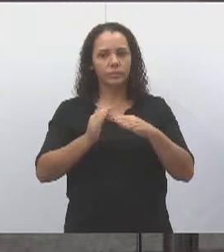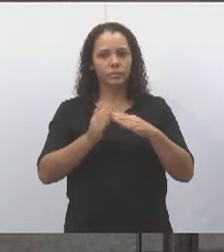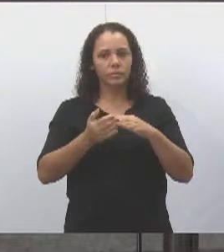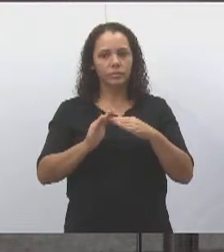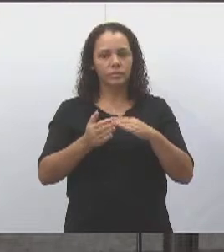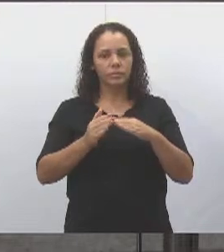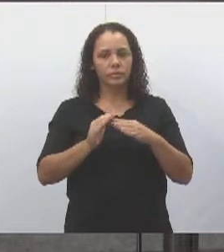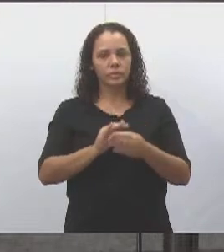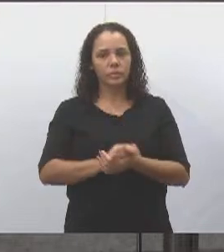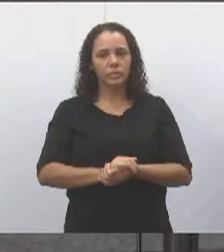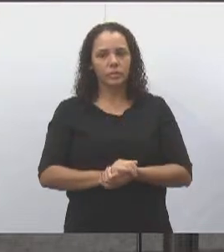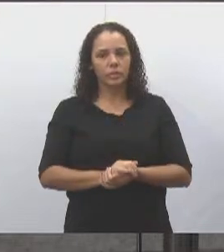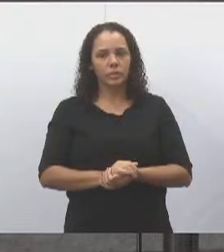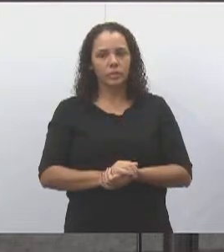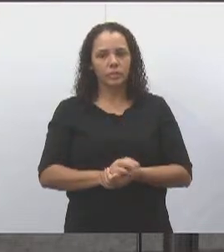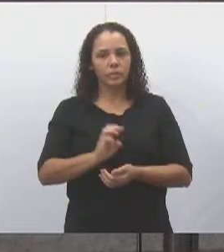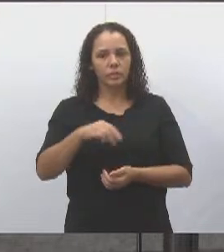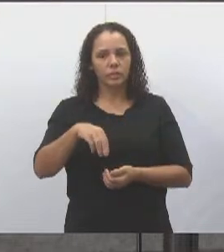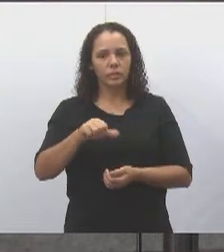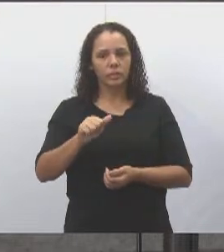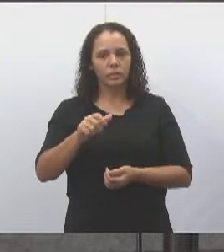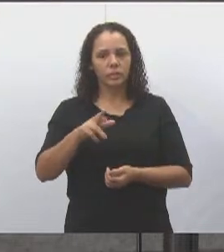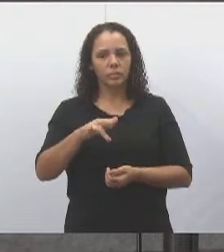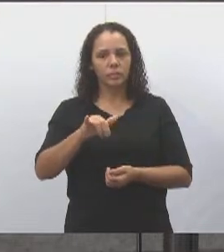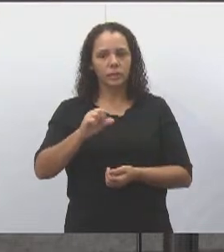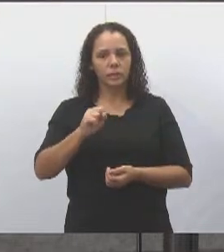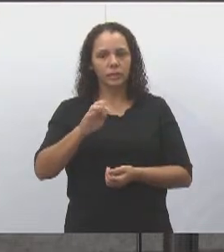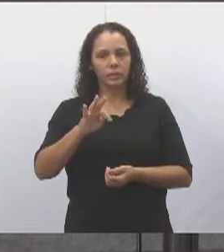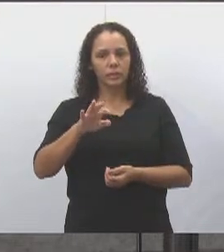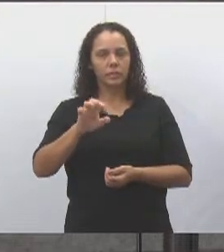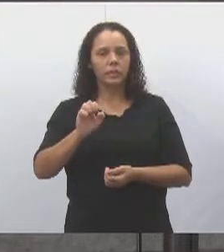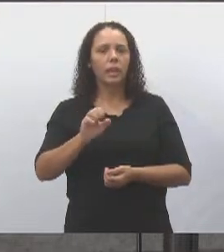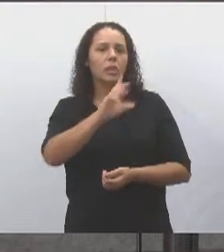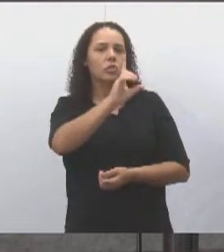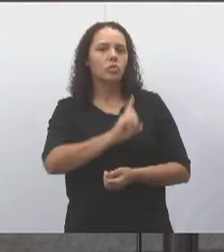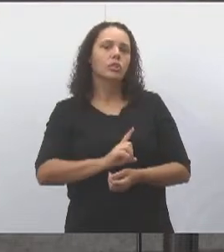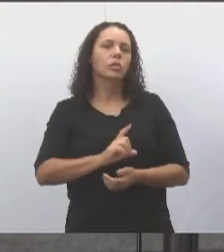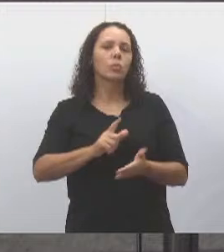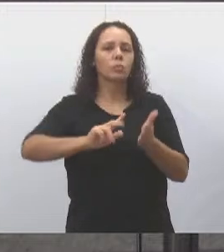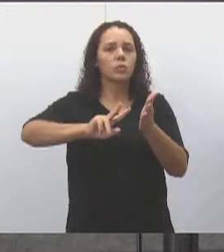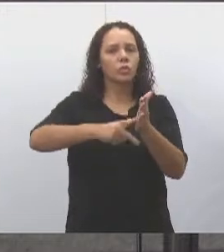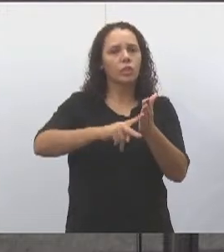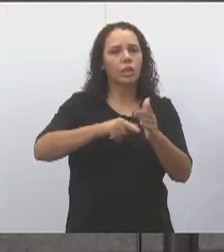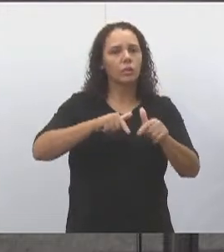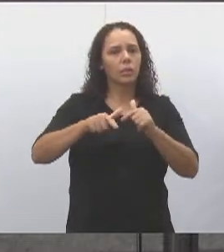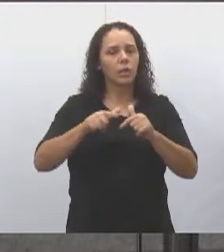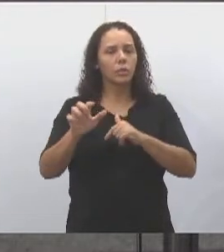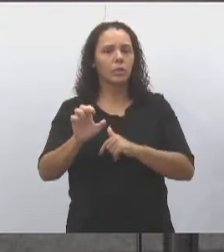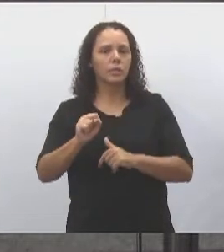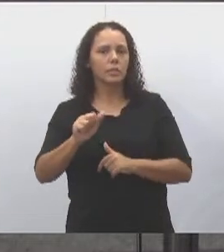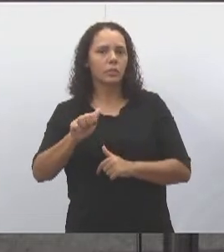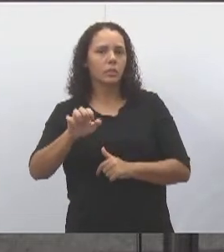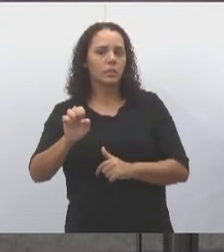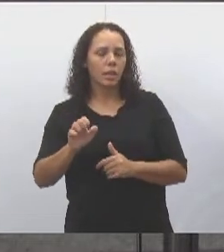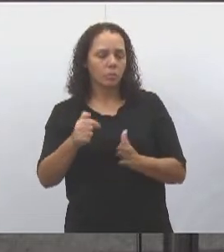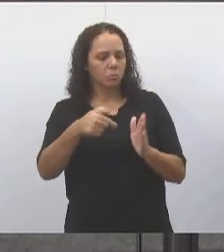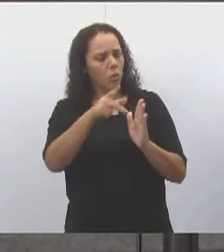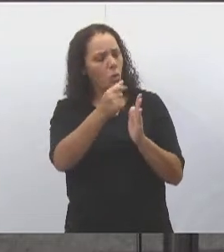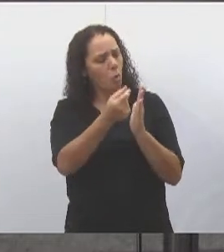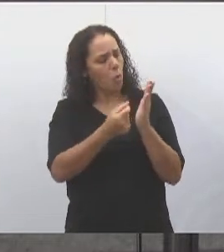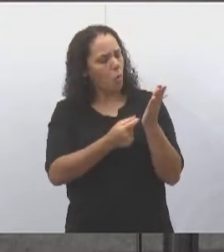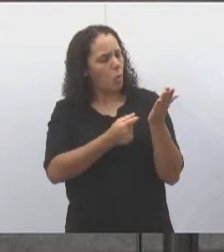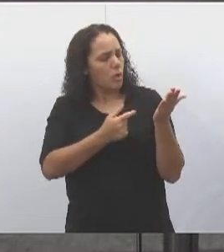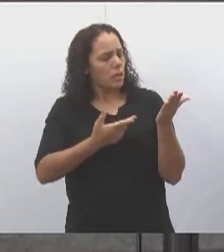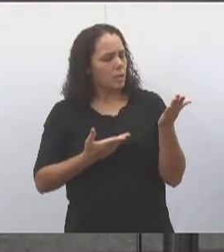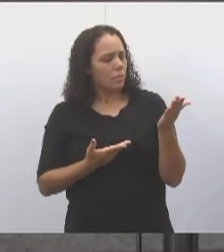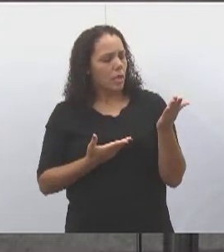do Sindicato dos Trabalhadores do SAI. Com relação ao orçamento, eu vou me